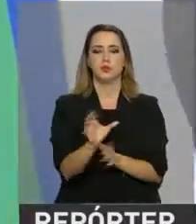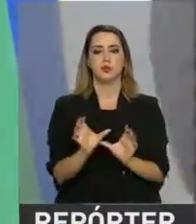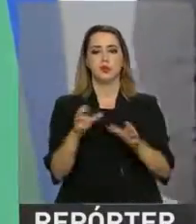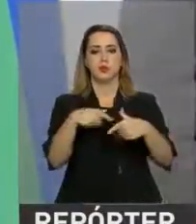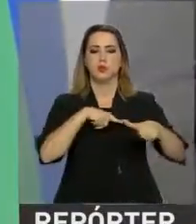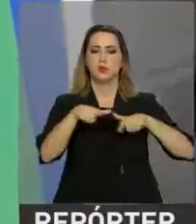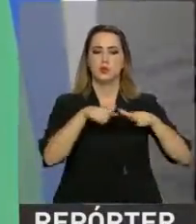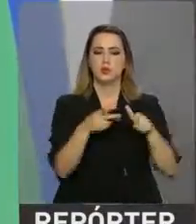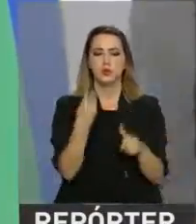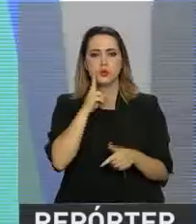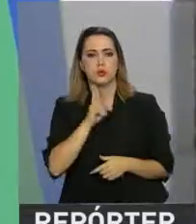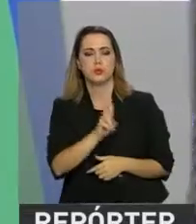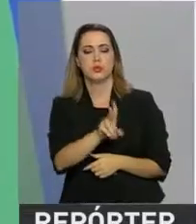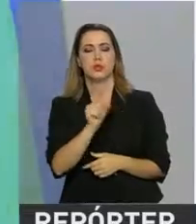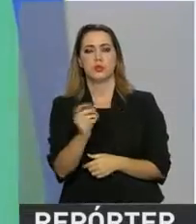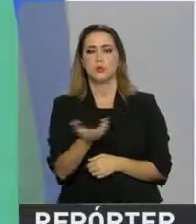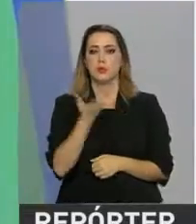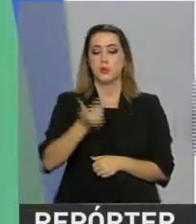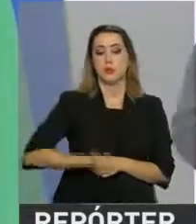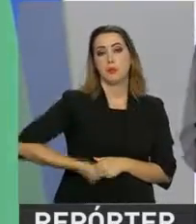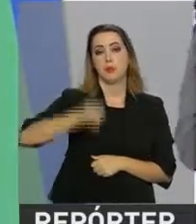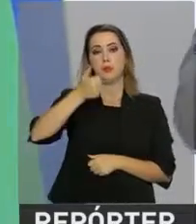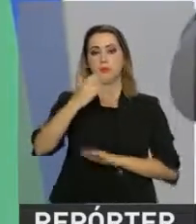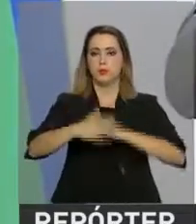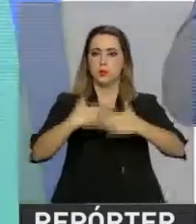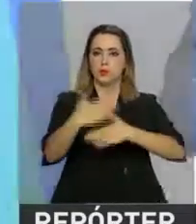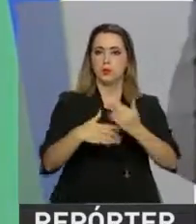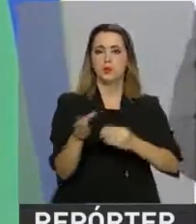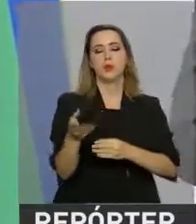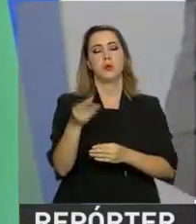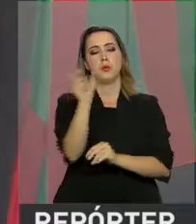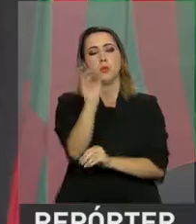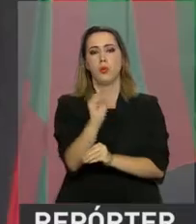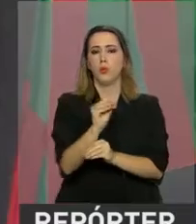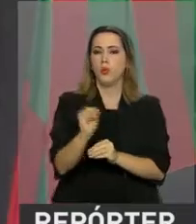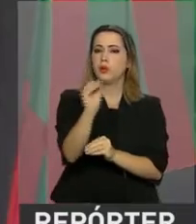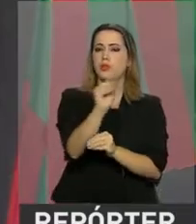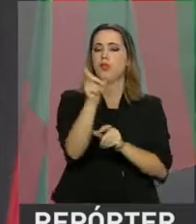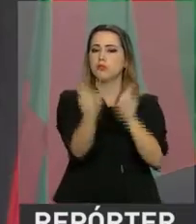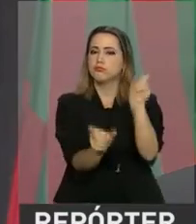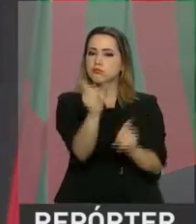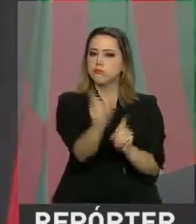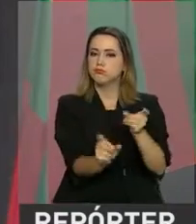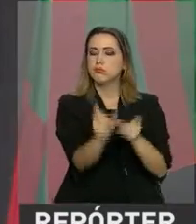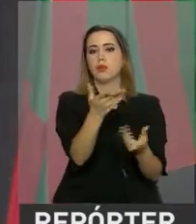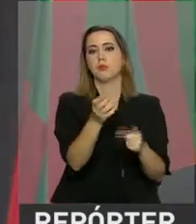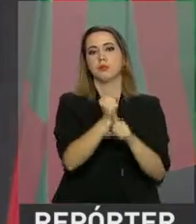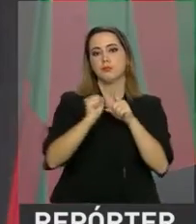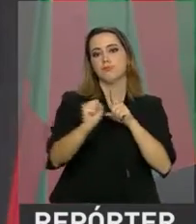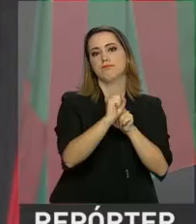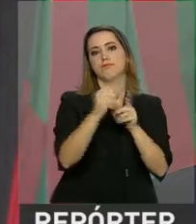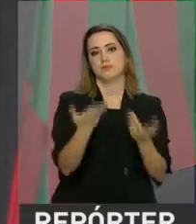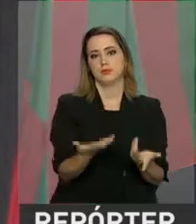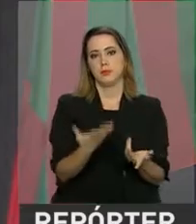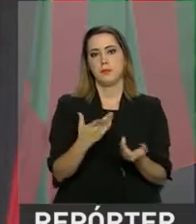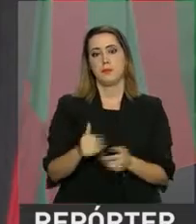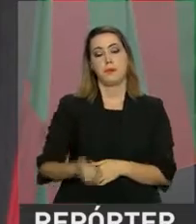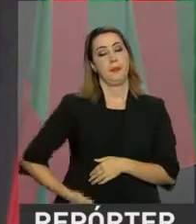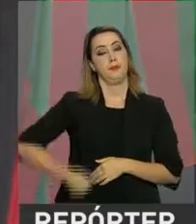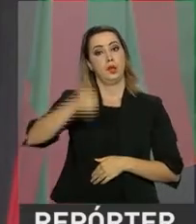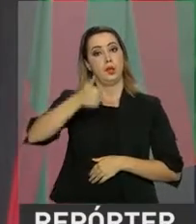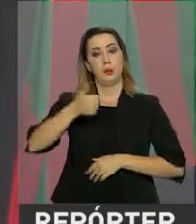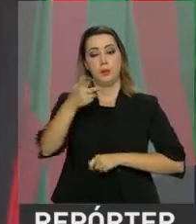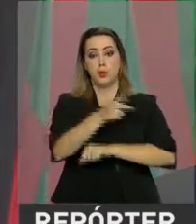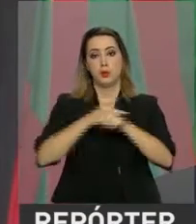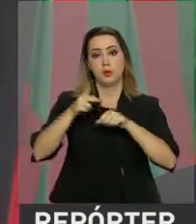que visam melhorar ainda mais o desempenho no atendimento ao cidadão para tornar a ação mais competitiva não somente na entrega